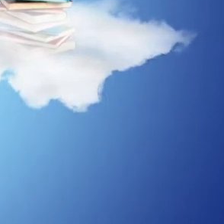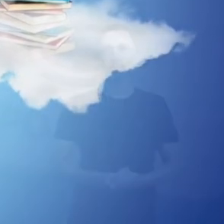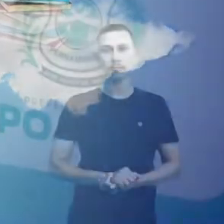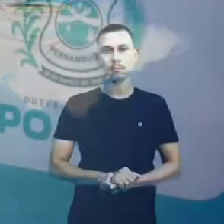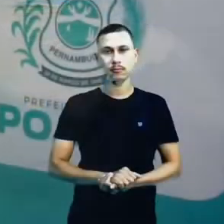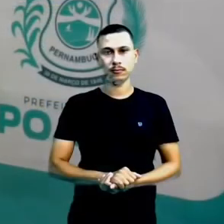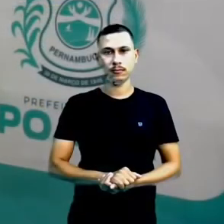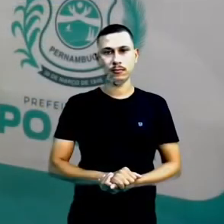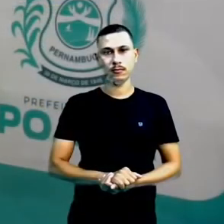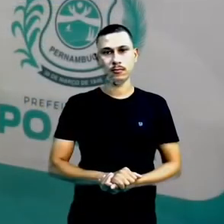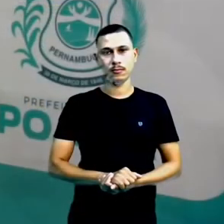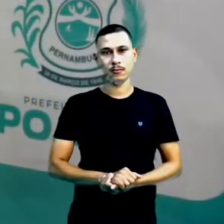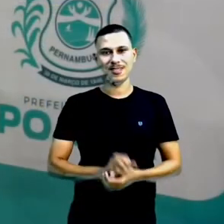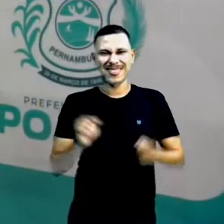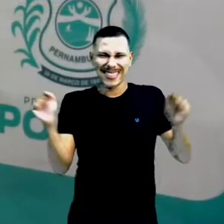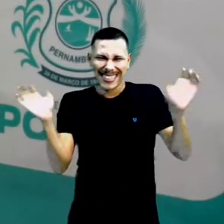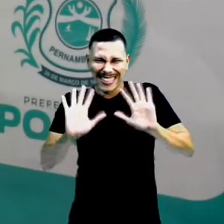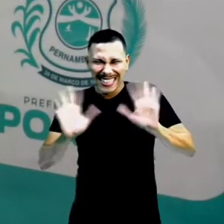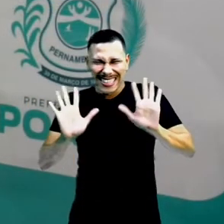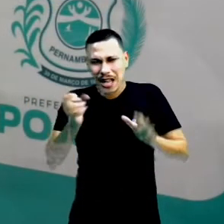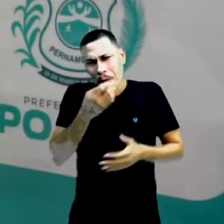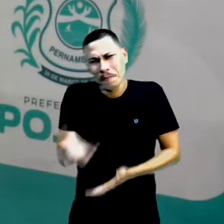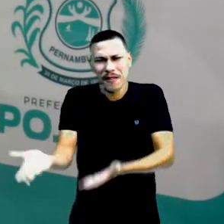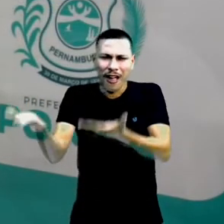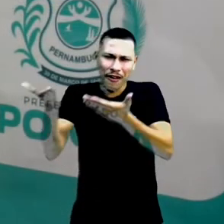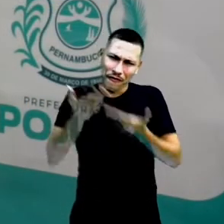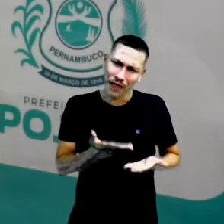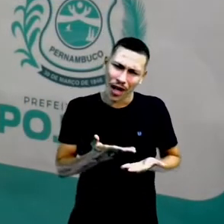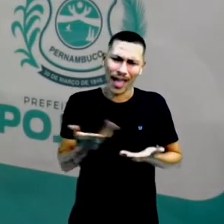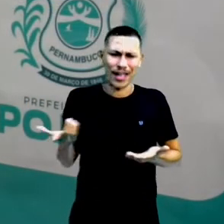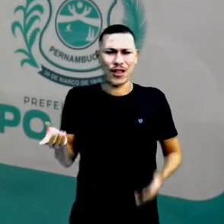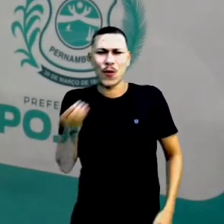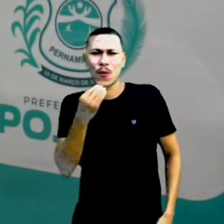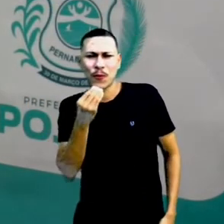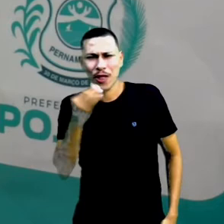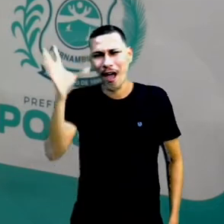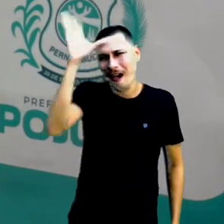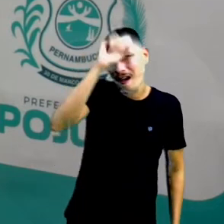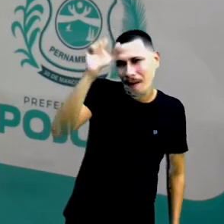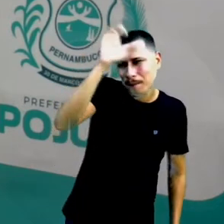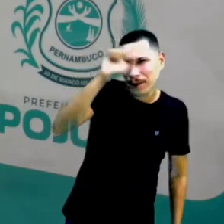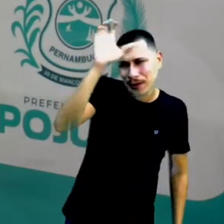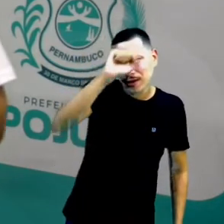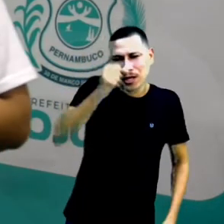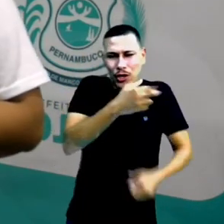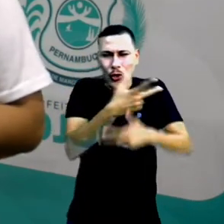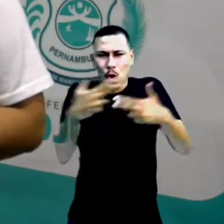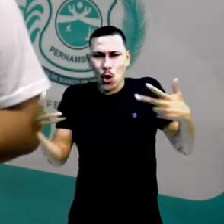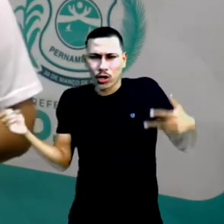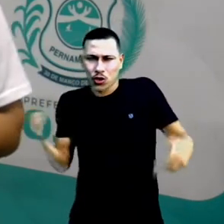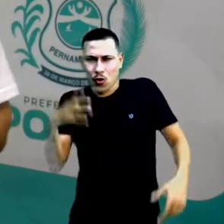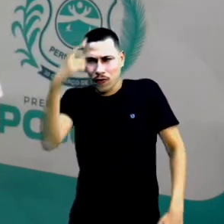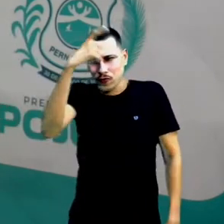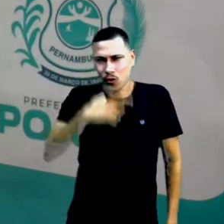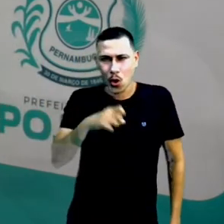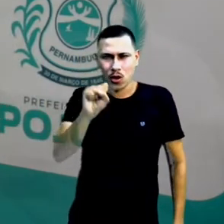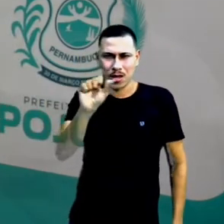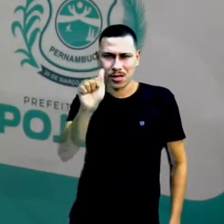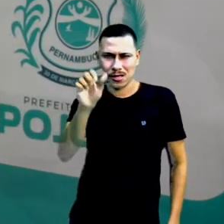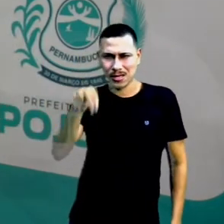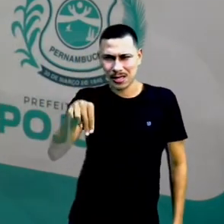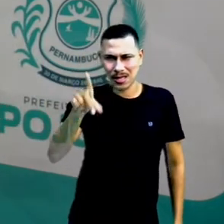E aí o Olá sejam bem-vindos a mais uma incrível oportunidade de aprendizagem Eu Sou professora Sandra Lopes